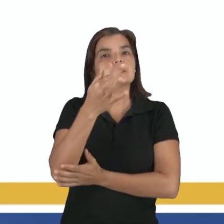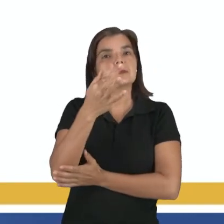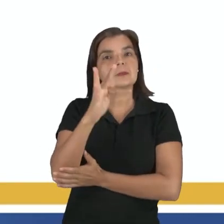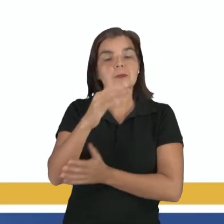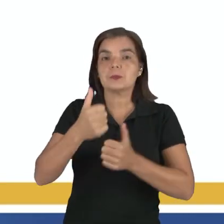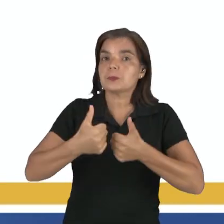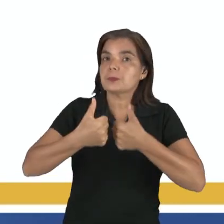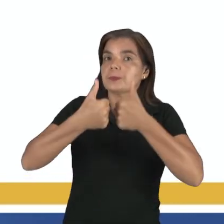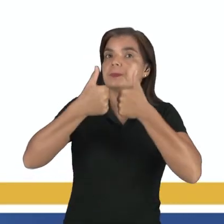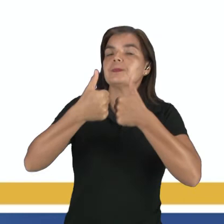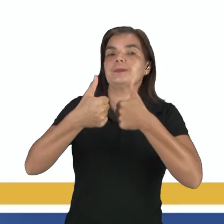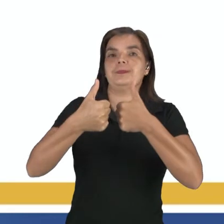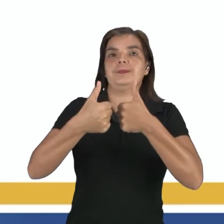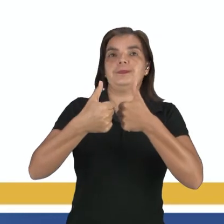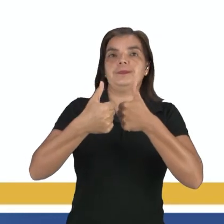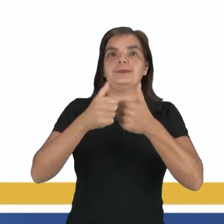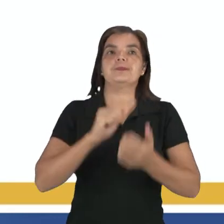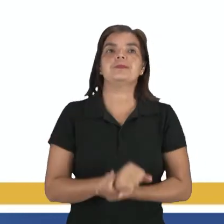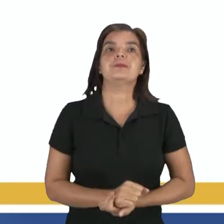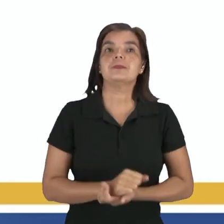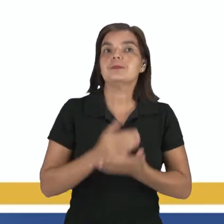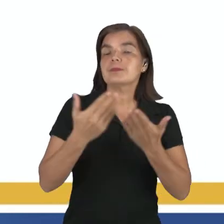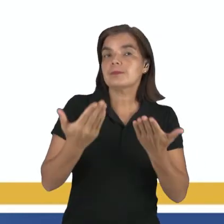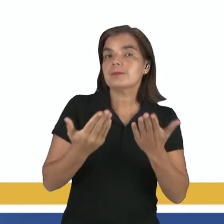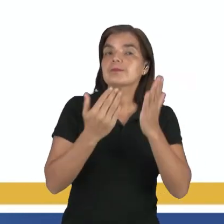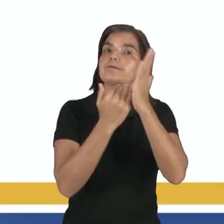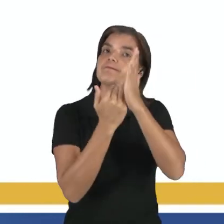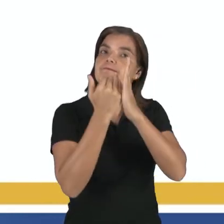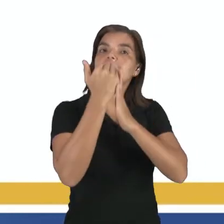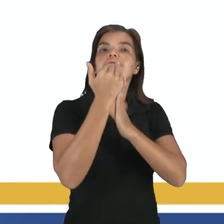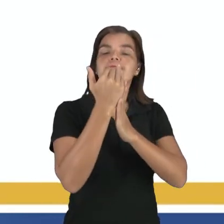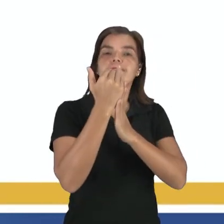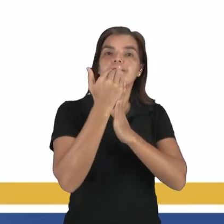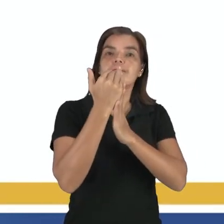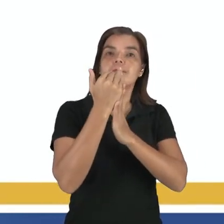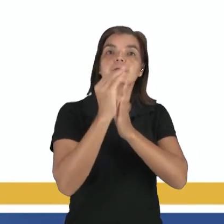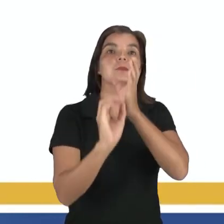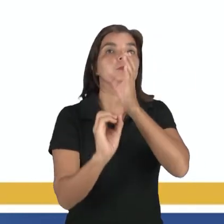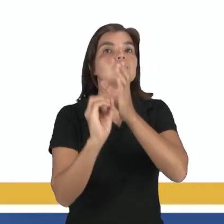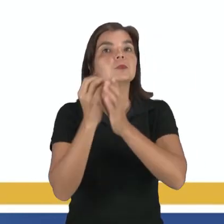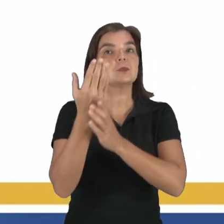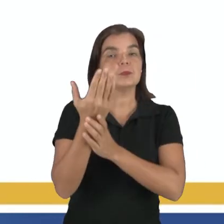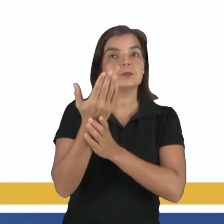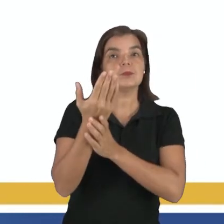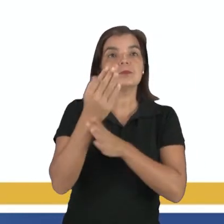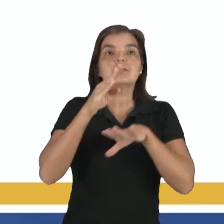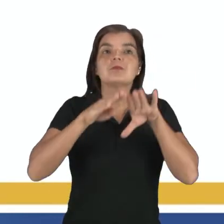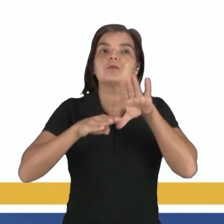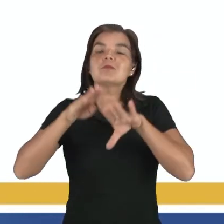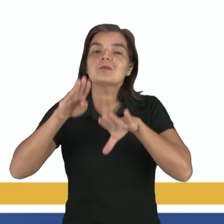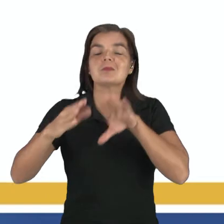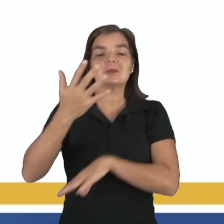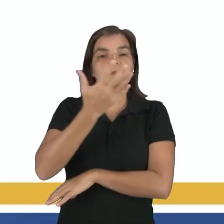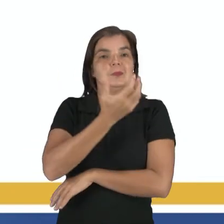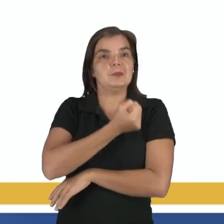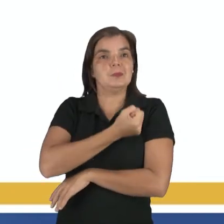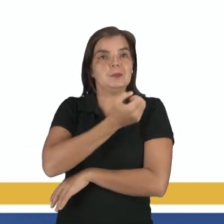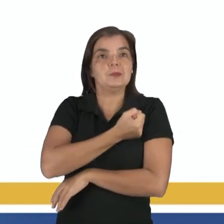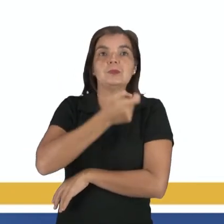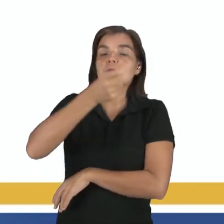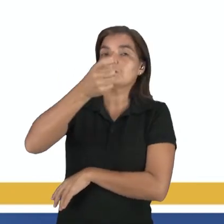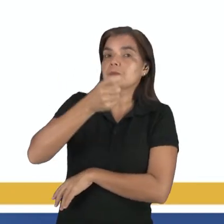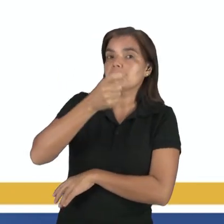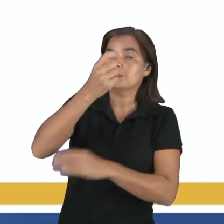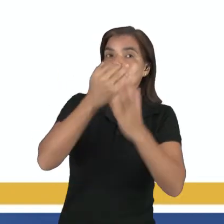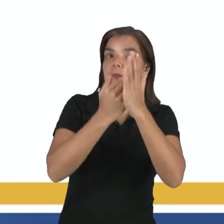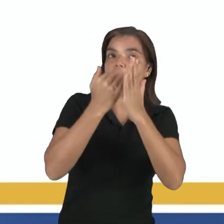a função será positiva e, consequentemente, crescente. Isso acontece porque à